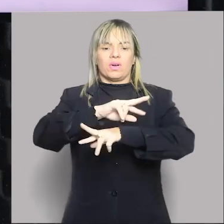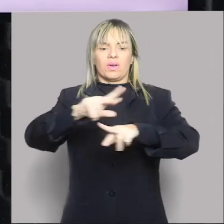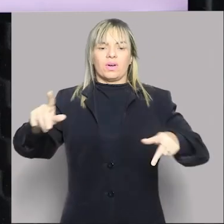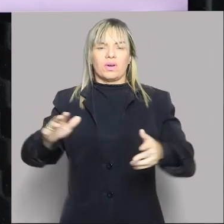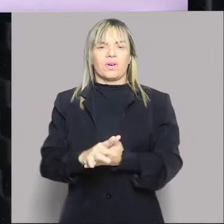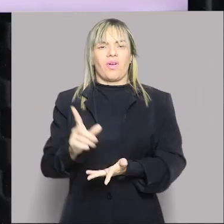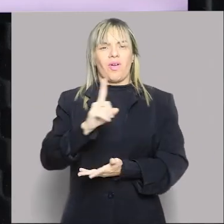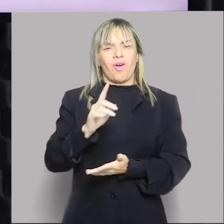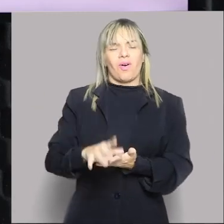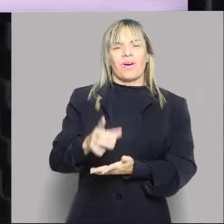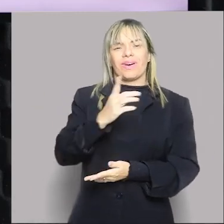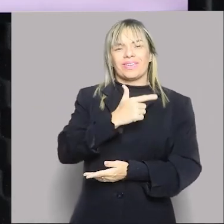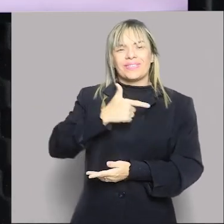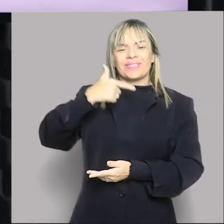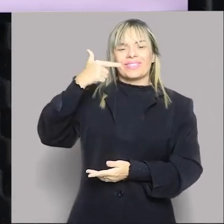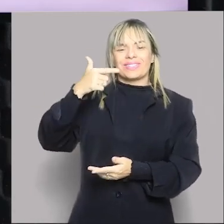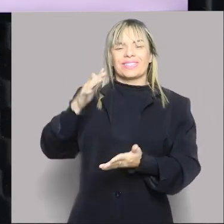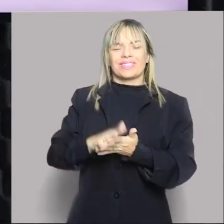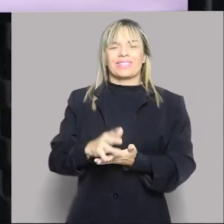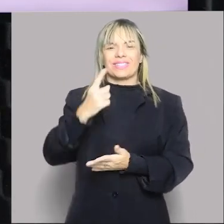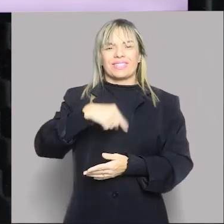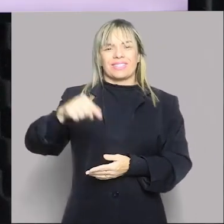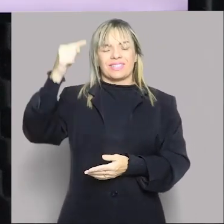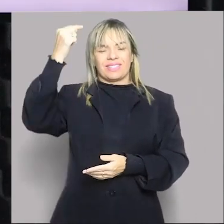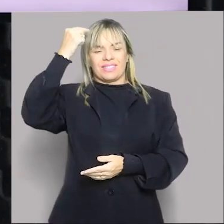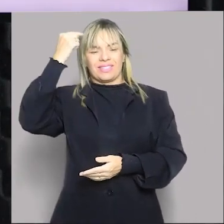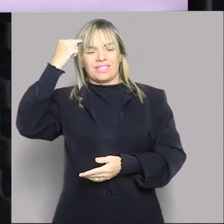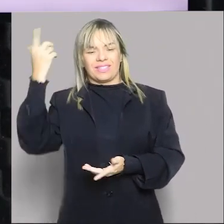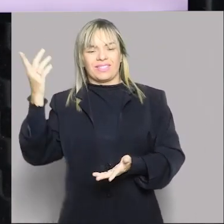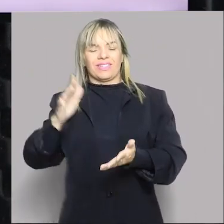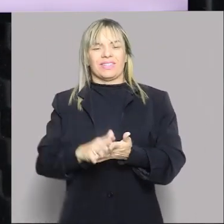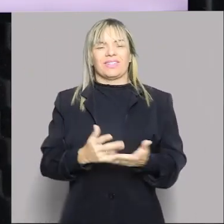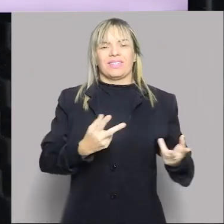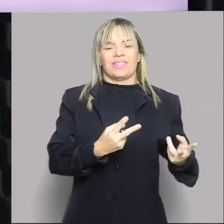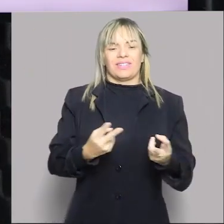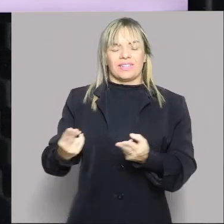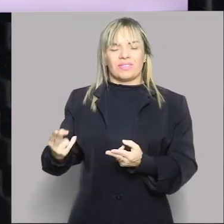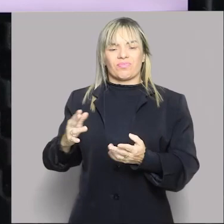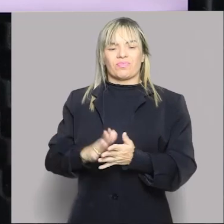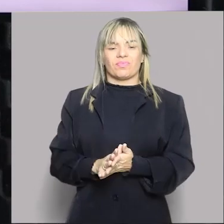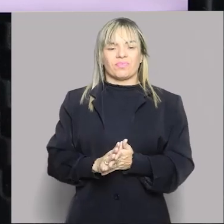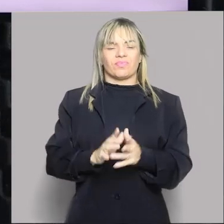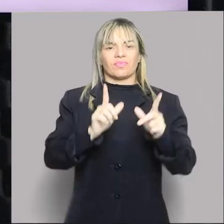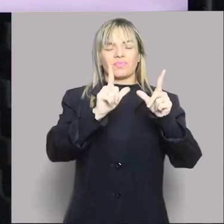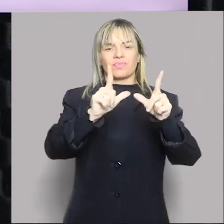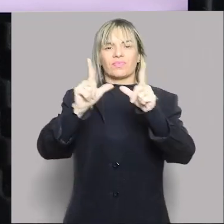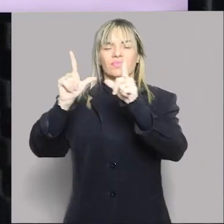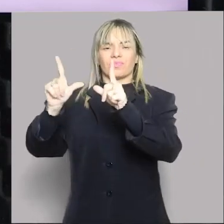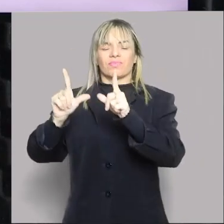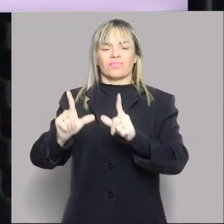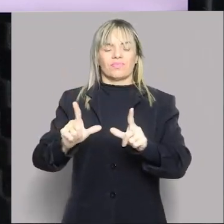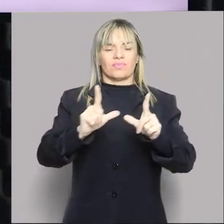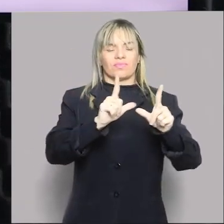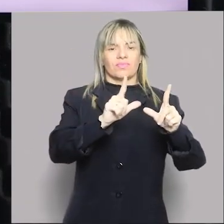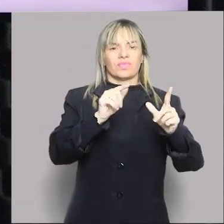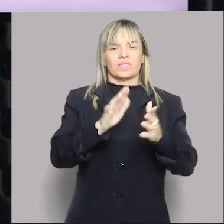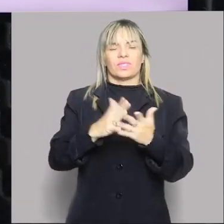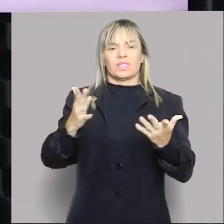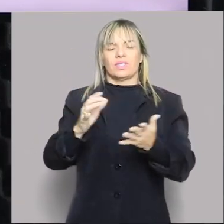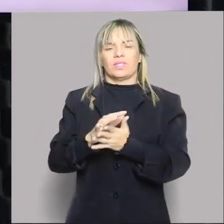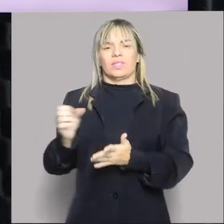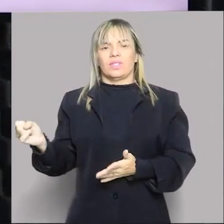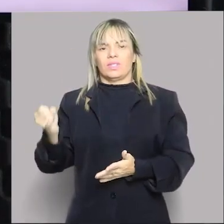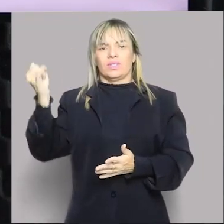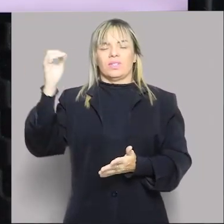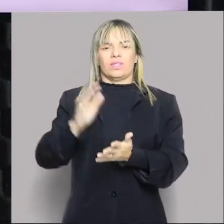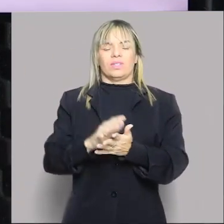não, porque eu sei que vocês estão falando, que vocês estão pensando nisso, porque meus alunos falam a mesma coisa. Os quadrinhos, eles são tão importantes que eles despencam no Enem. Você tem